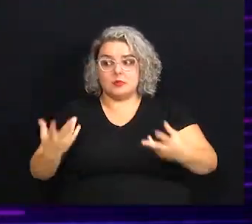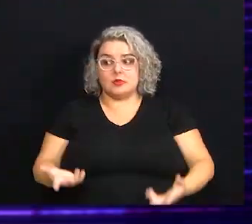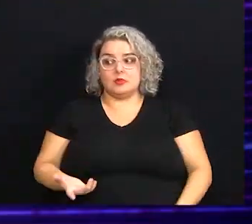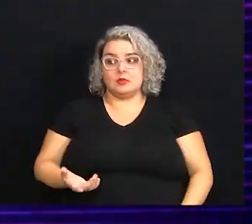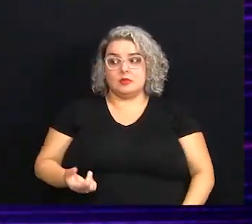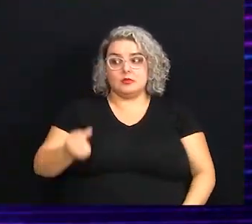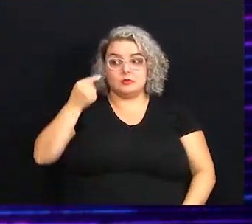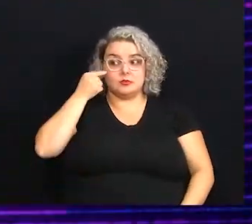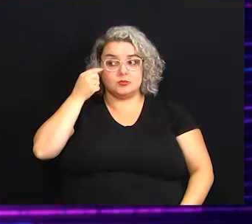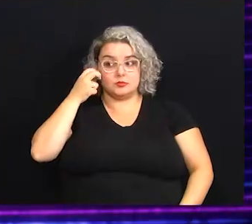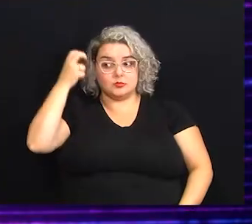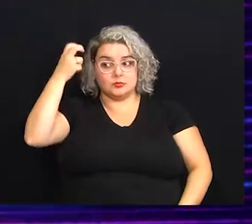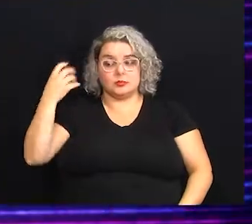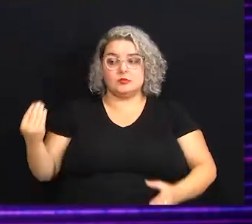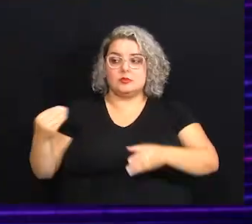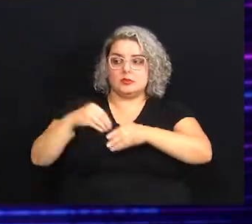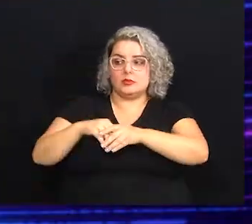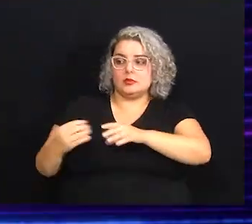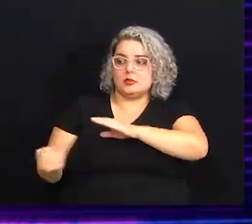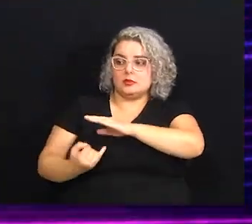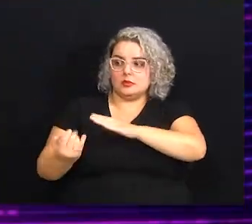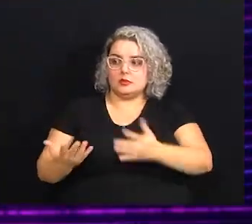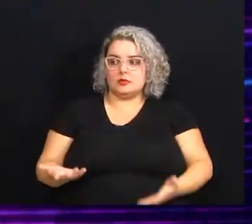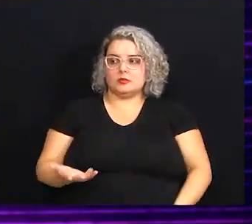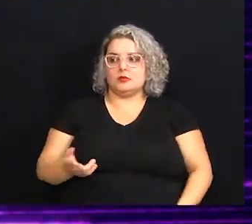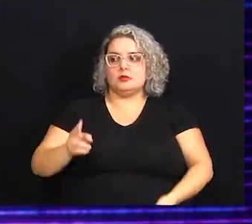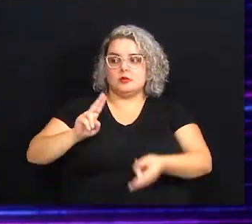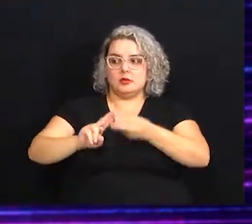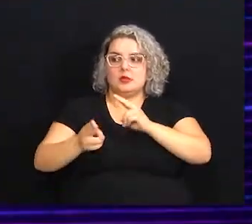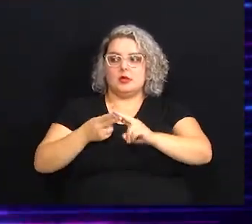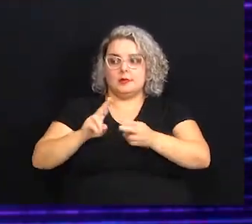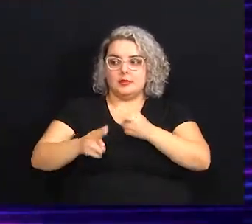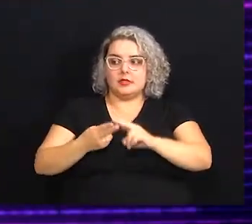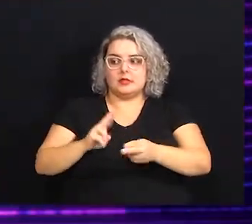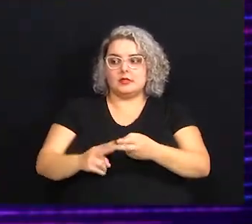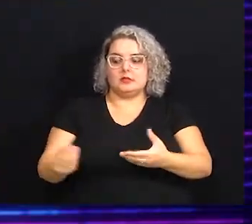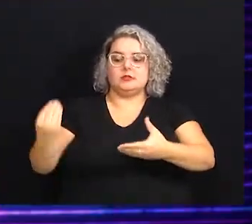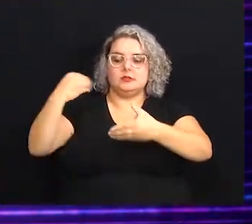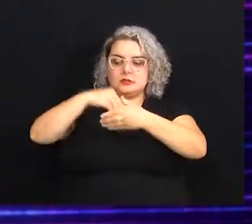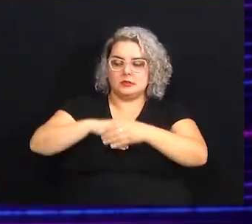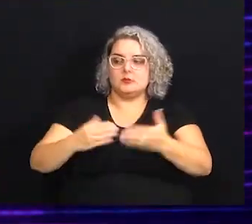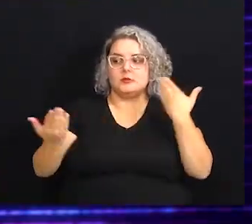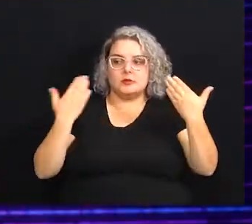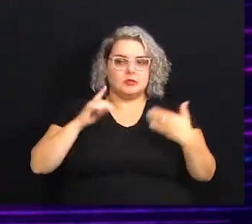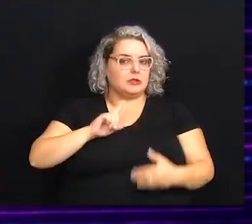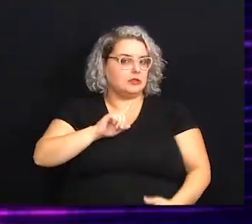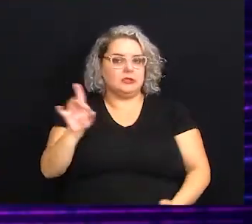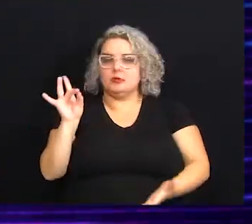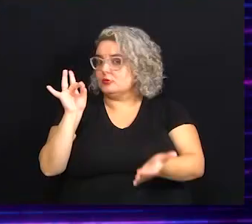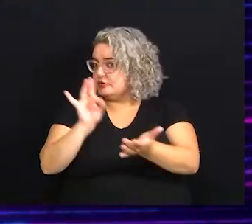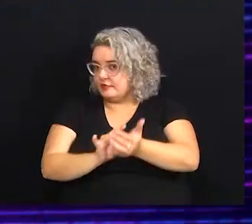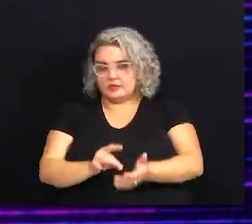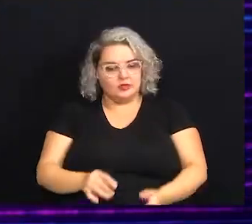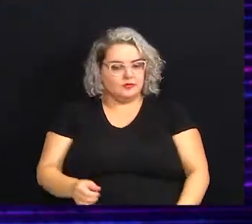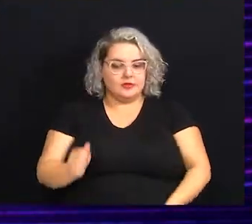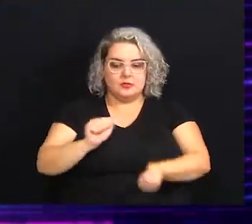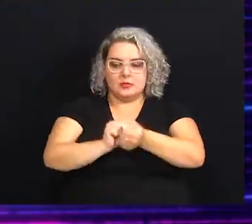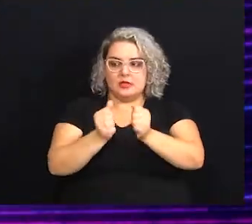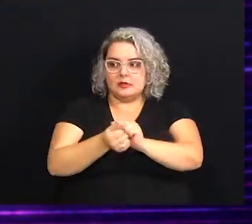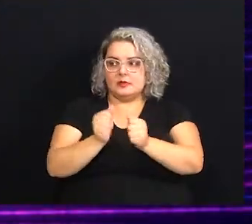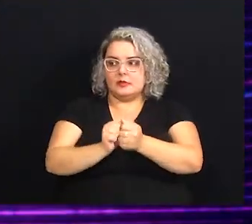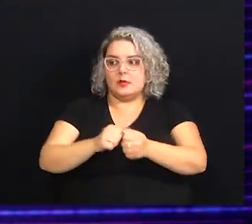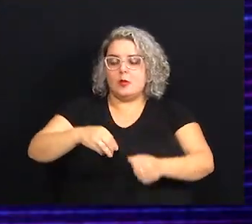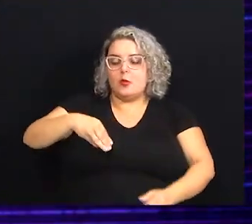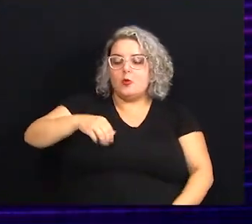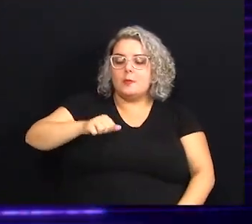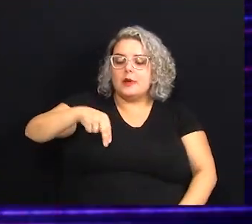de lucro intelectual dentro de um instituto de reabilitação psicológica que não faz nenhuma reabilitação e entende o